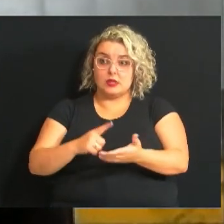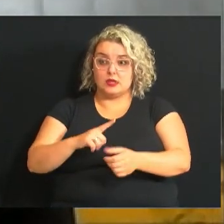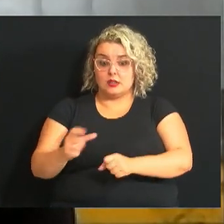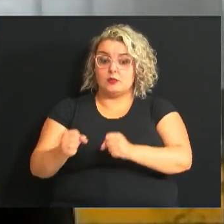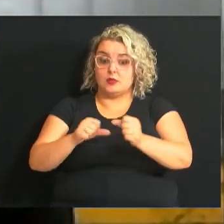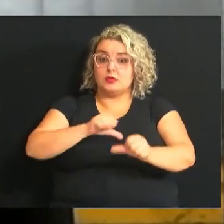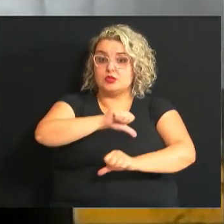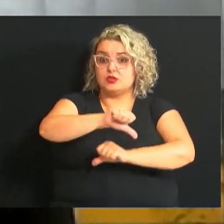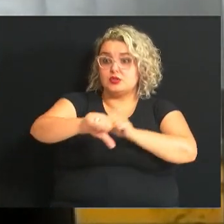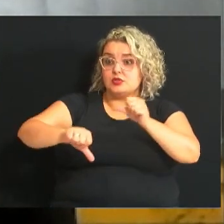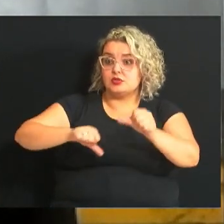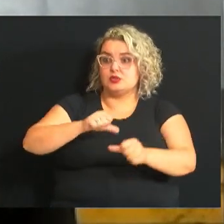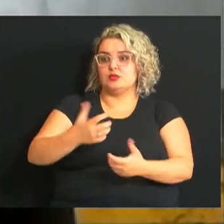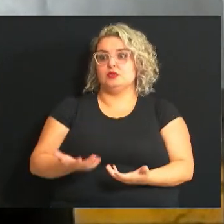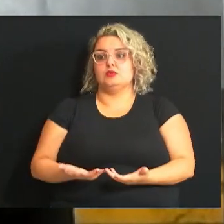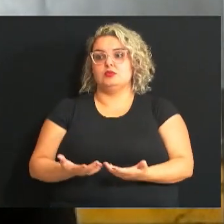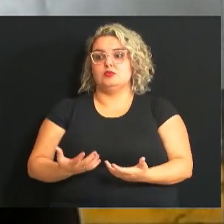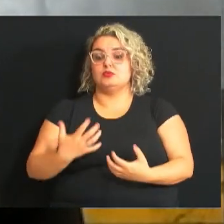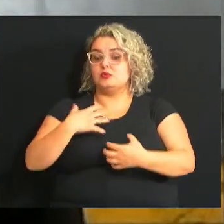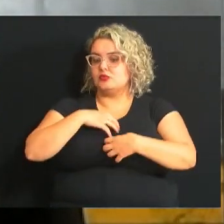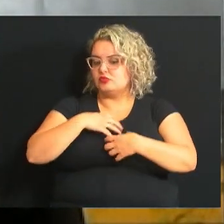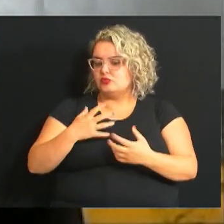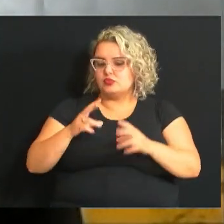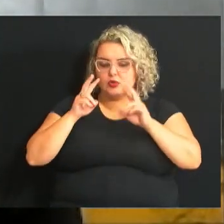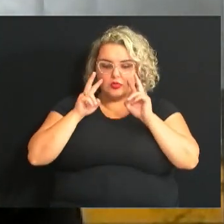seu mindset, a sua forma de ver o mundo.